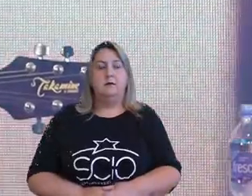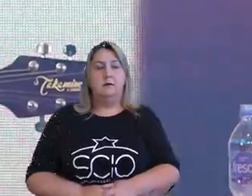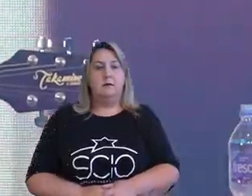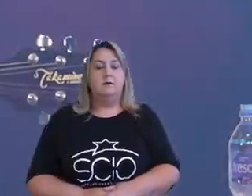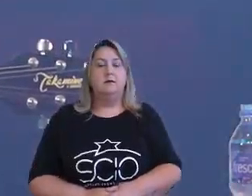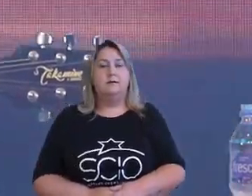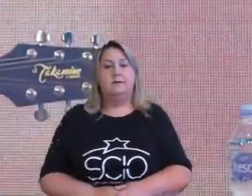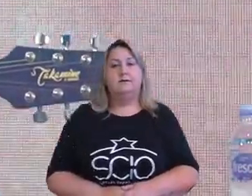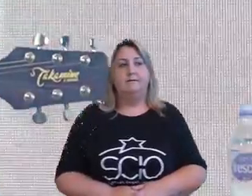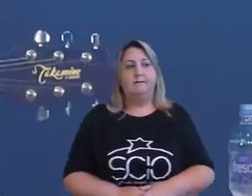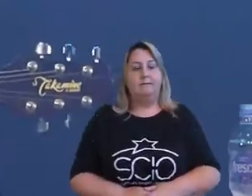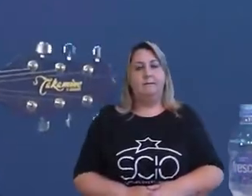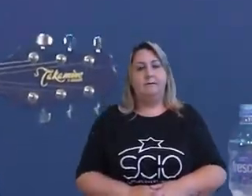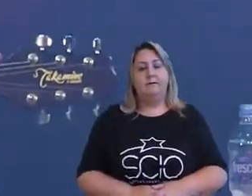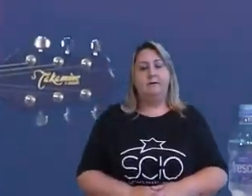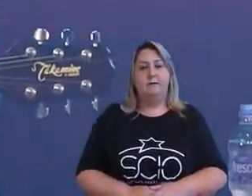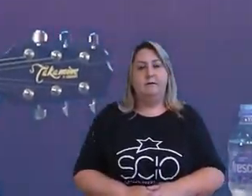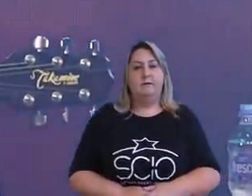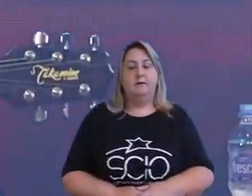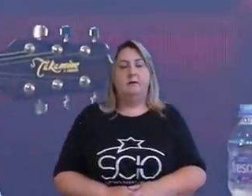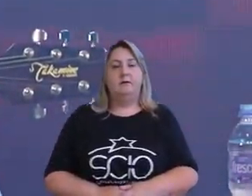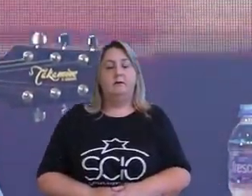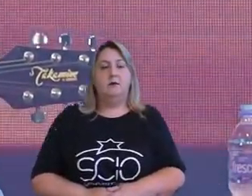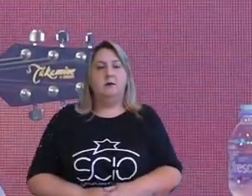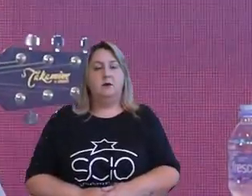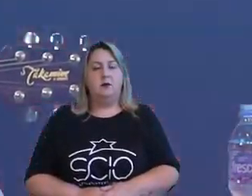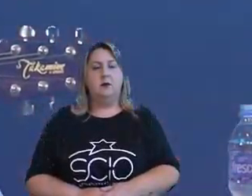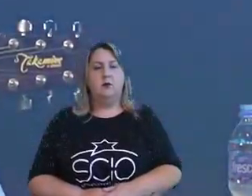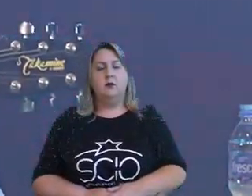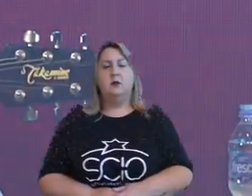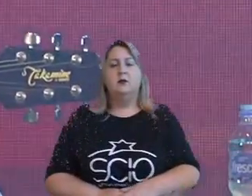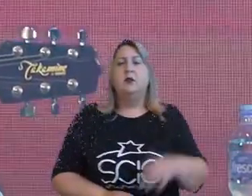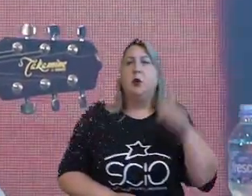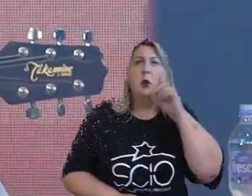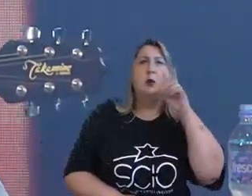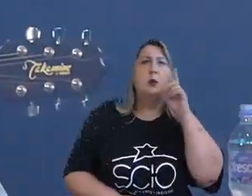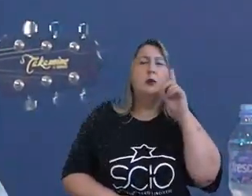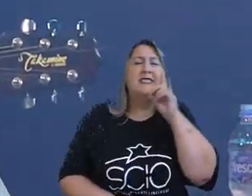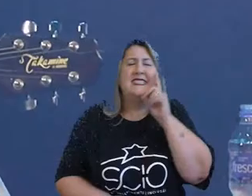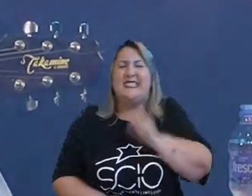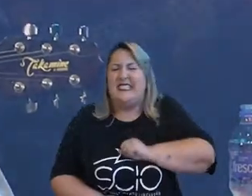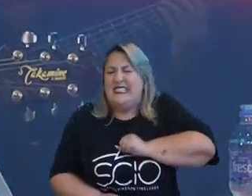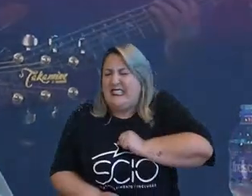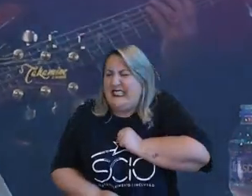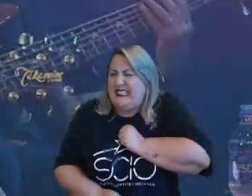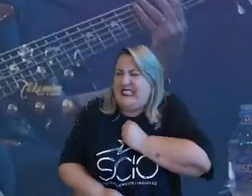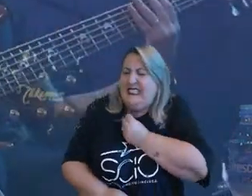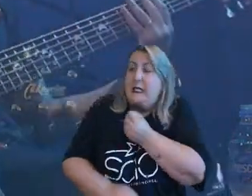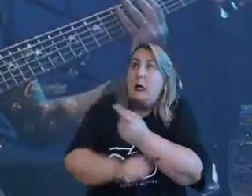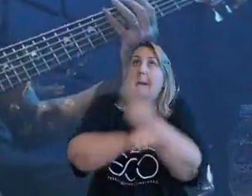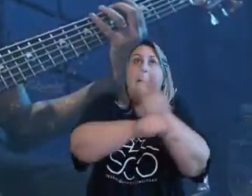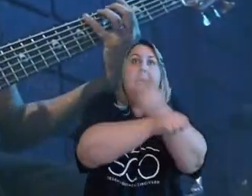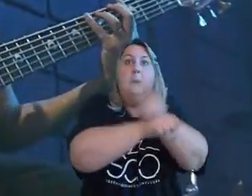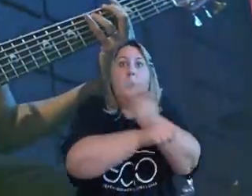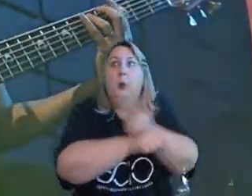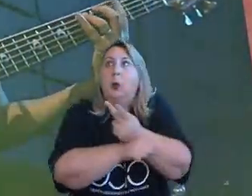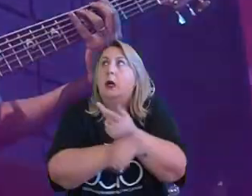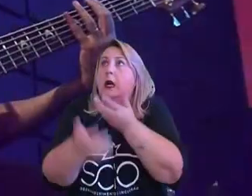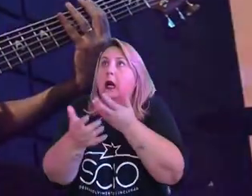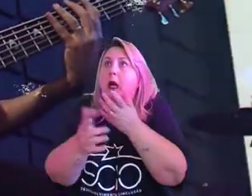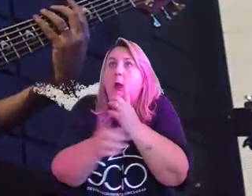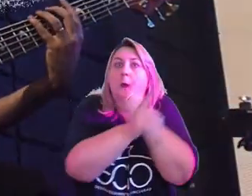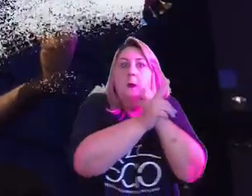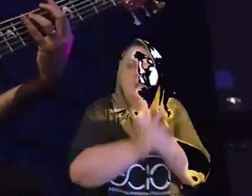ei, Wilson Pavim, Eren Rocha. O dia inteiro te odeio, te busco e te caço,